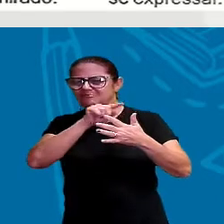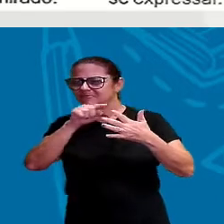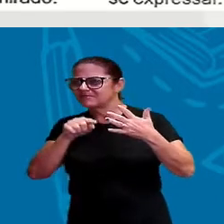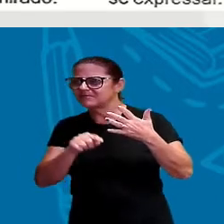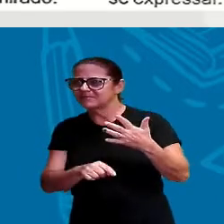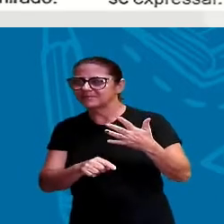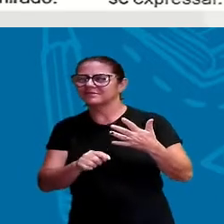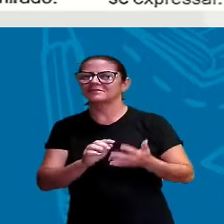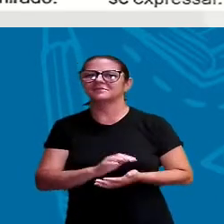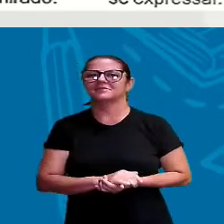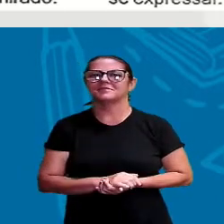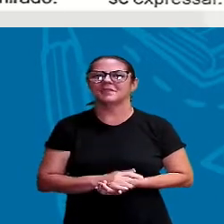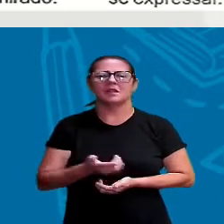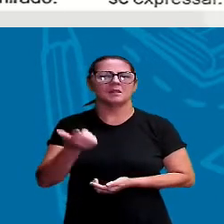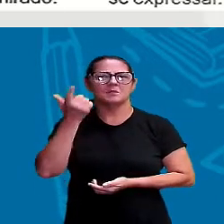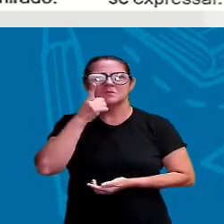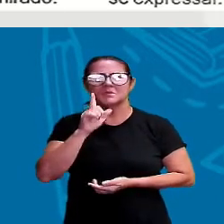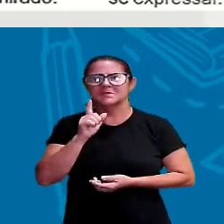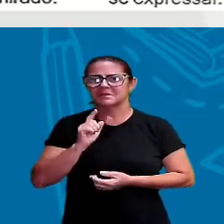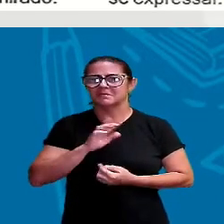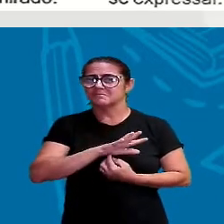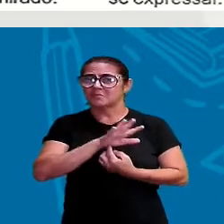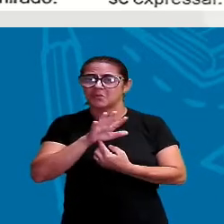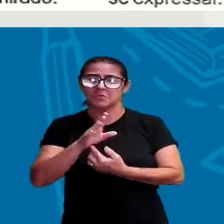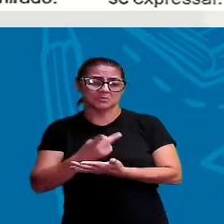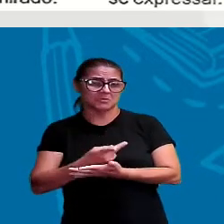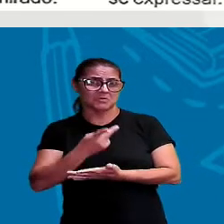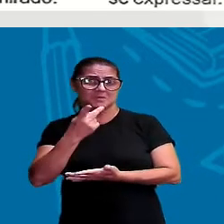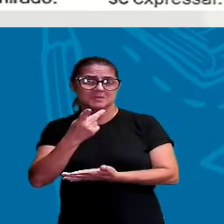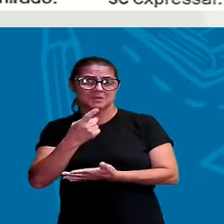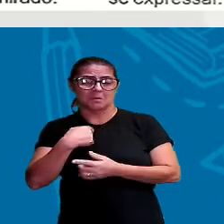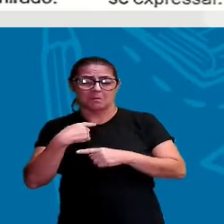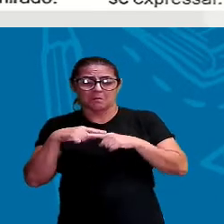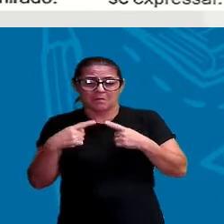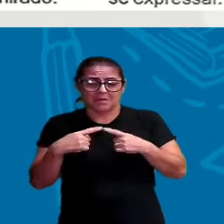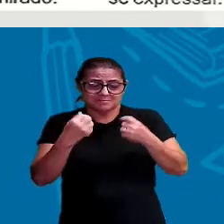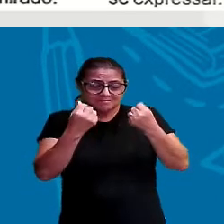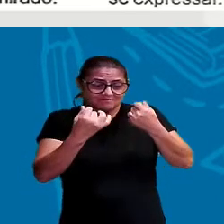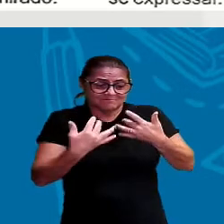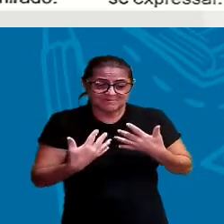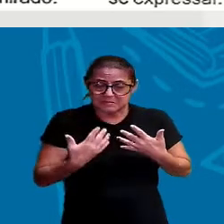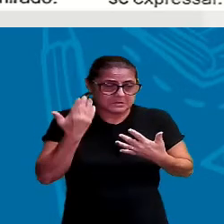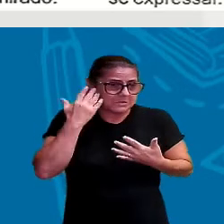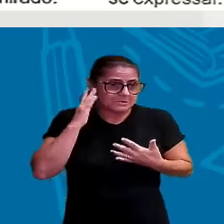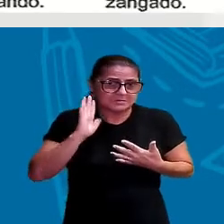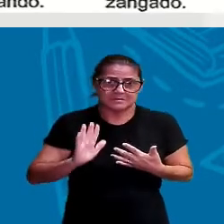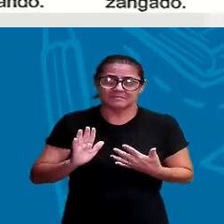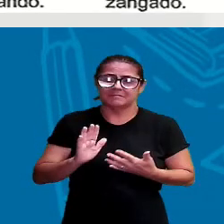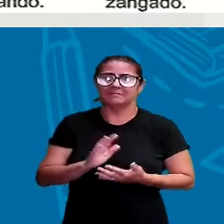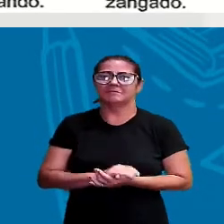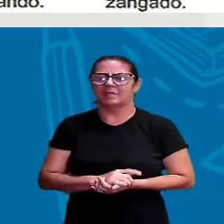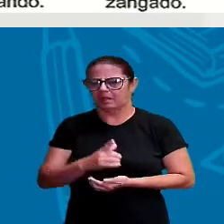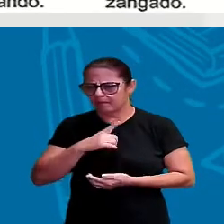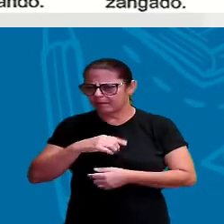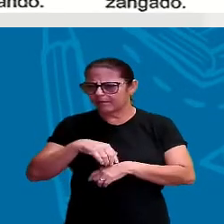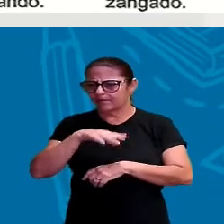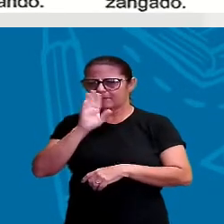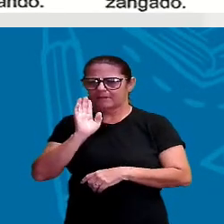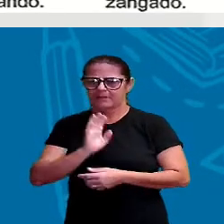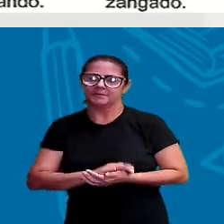ele está sem palavras, ele não consegue se expressar. Aconteceu algo, certo? Vamos a mais balões porque tem também